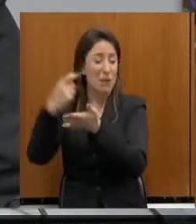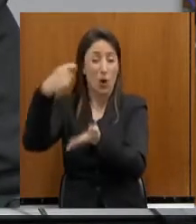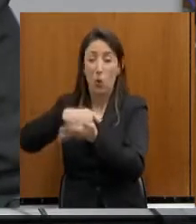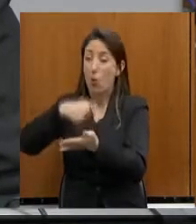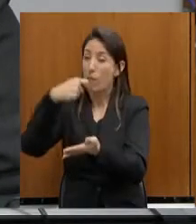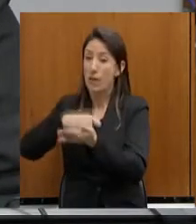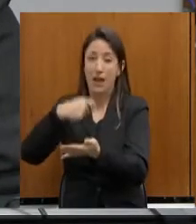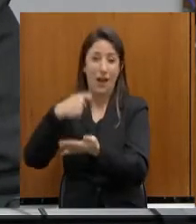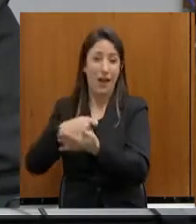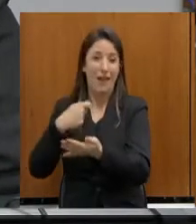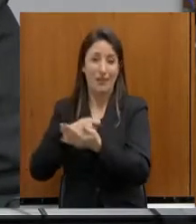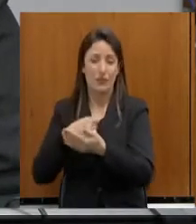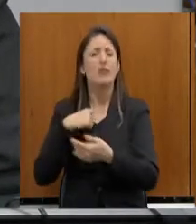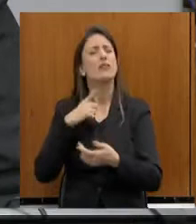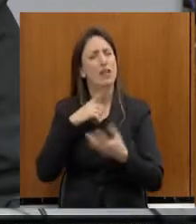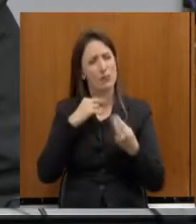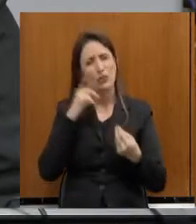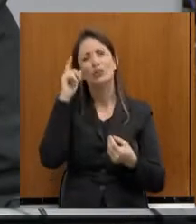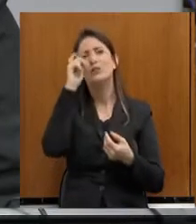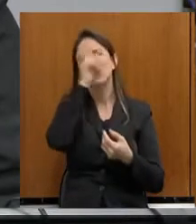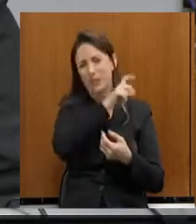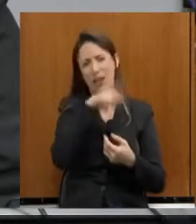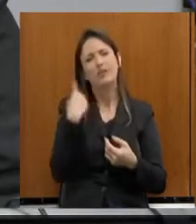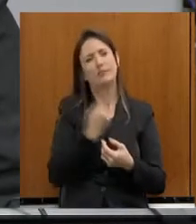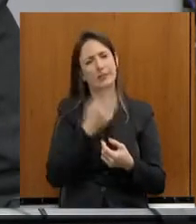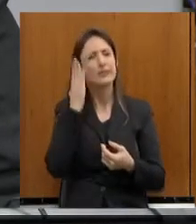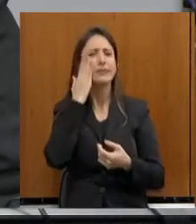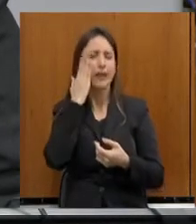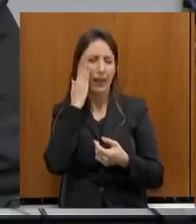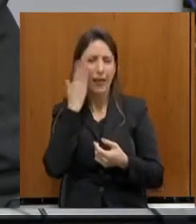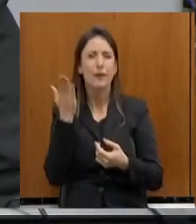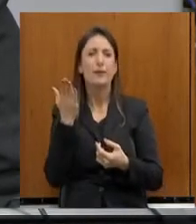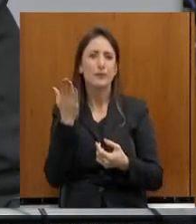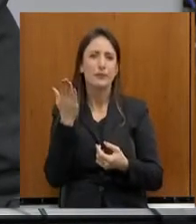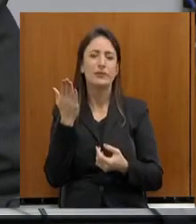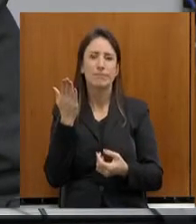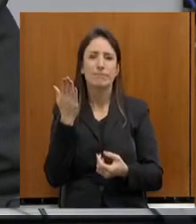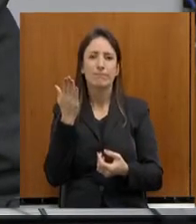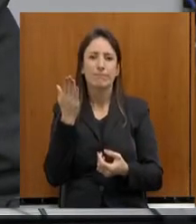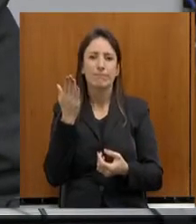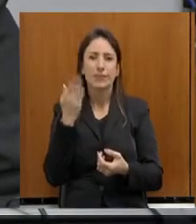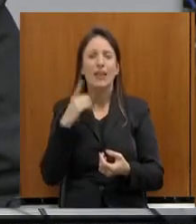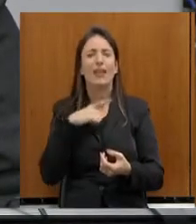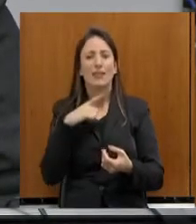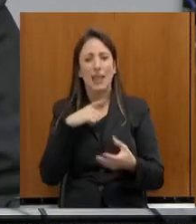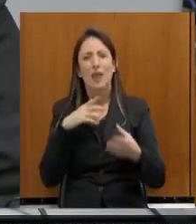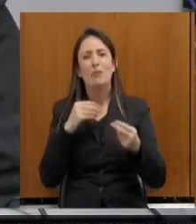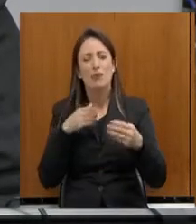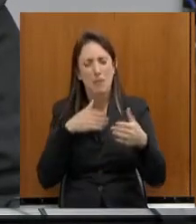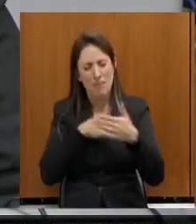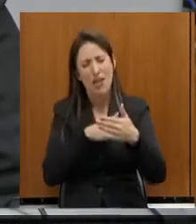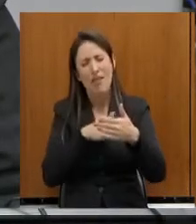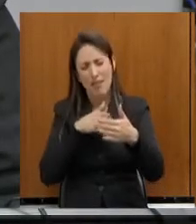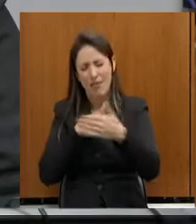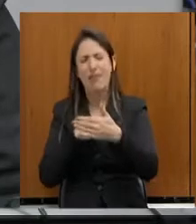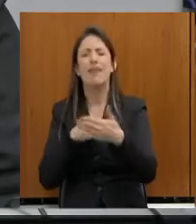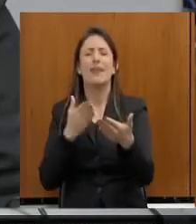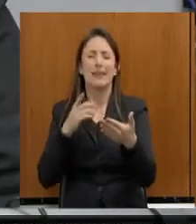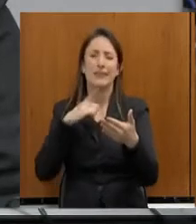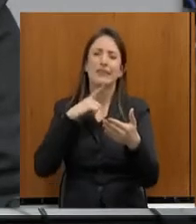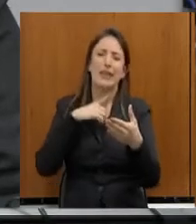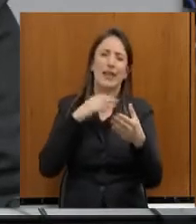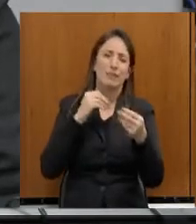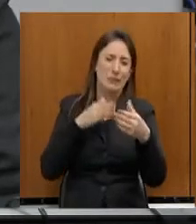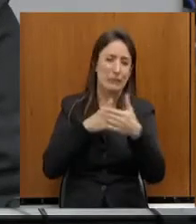dificuldade que a gente sabe existe é a barreira a ser vencida da questão Federal